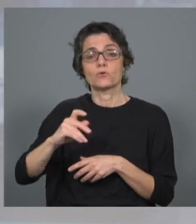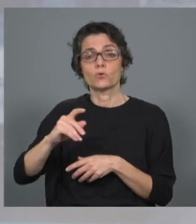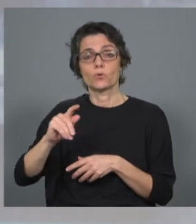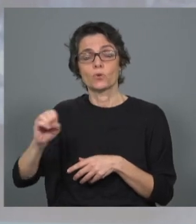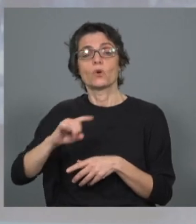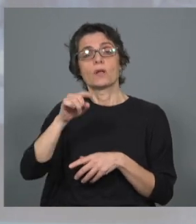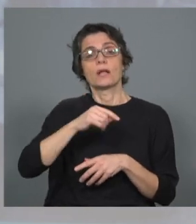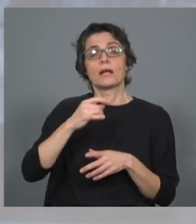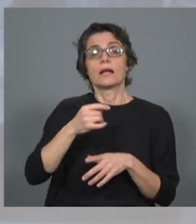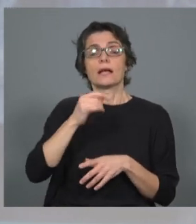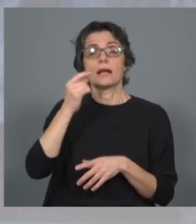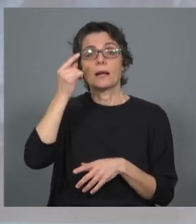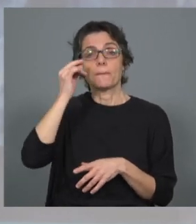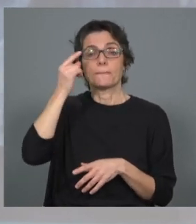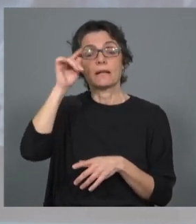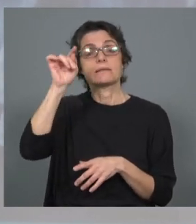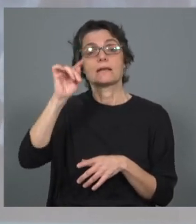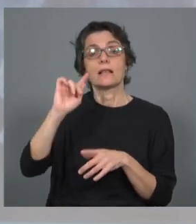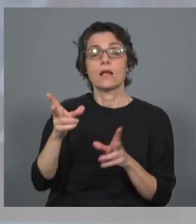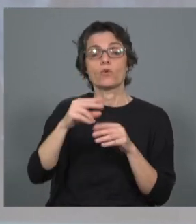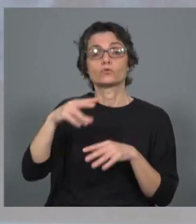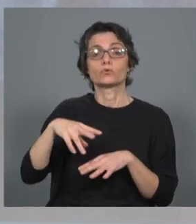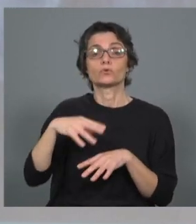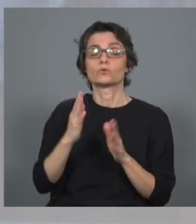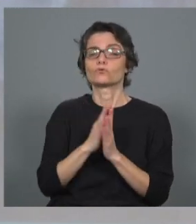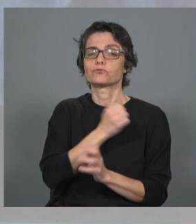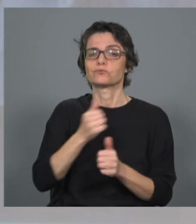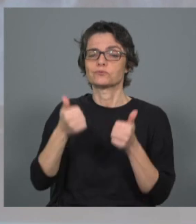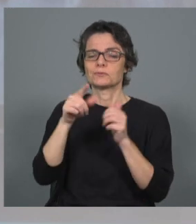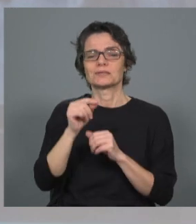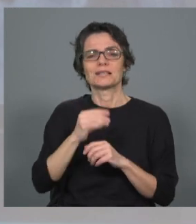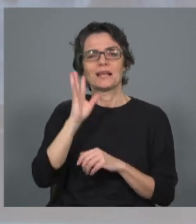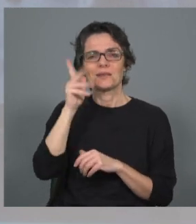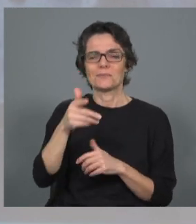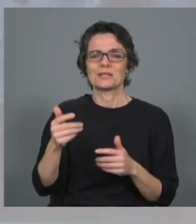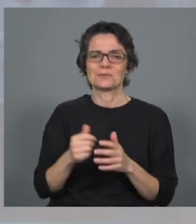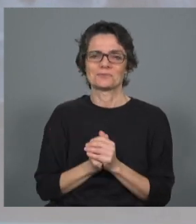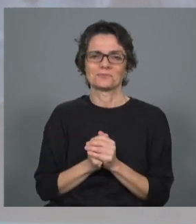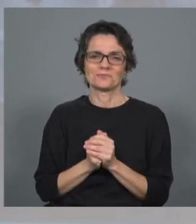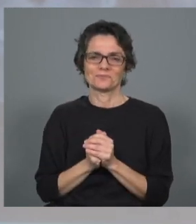está a nascer o novo mosteiro. Desejo-lhe uma ótima tarde e até amanhã, se Deus quiser.